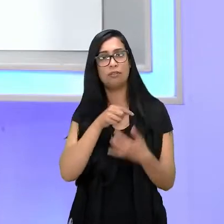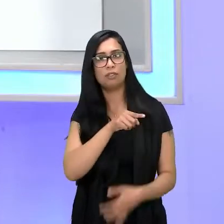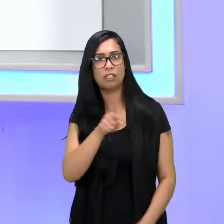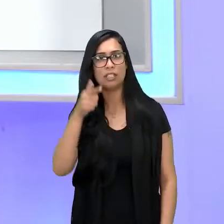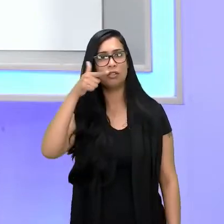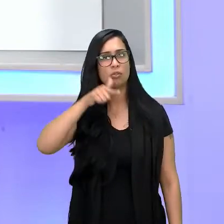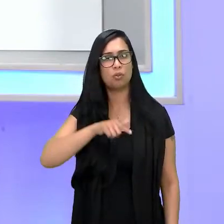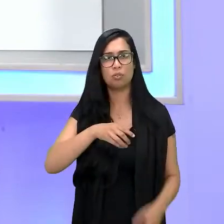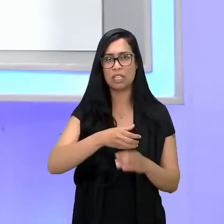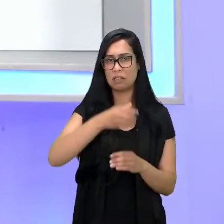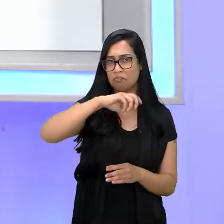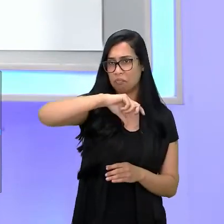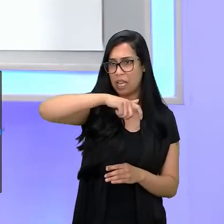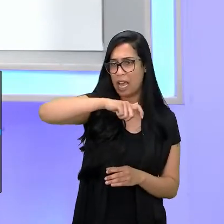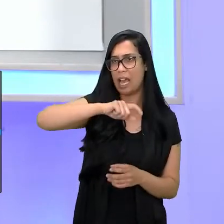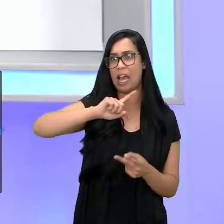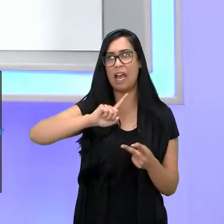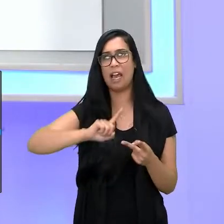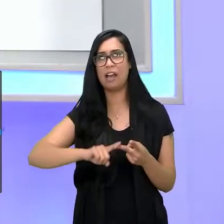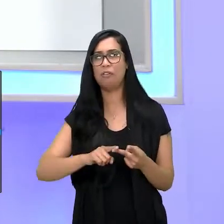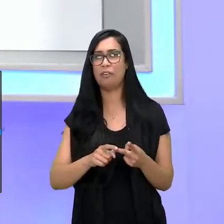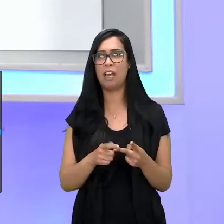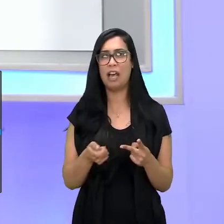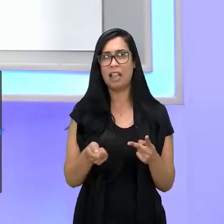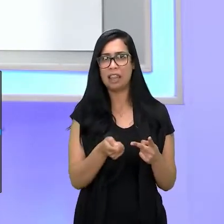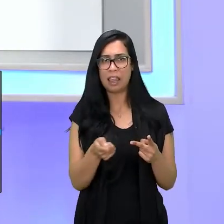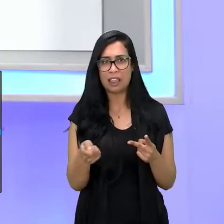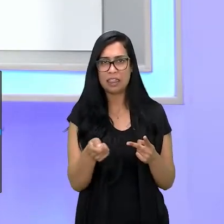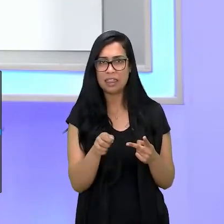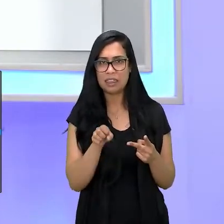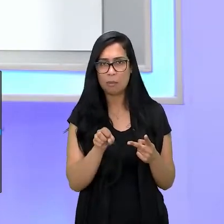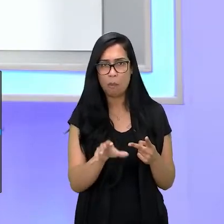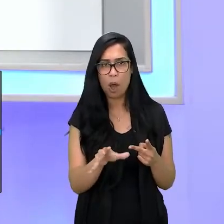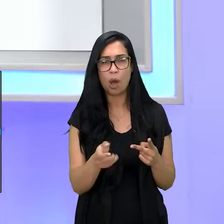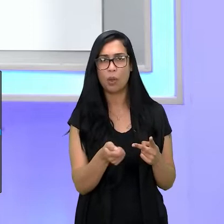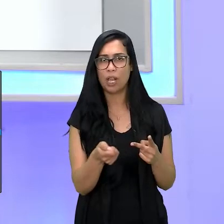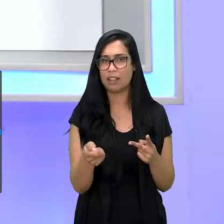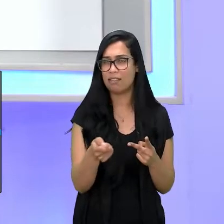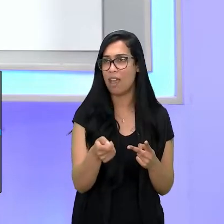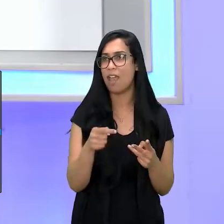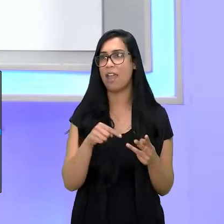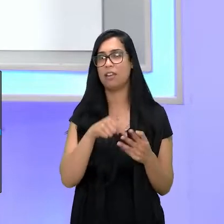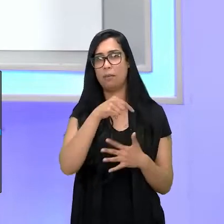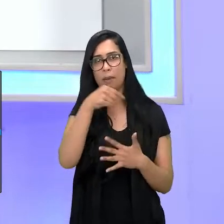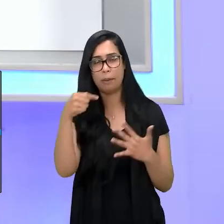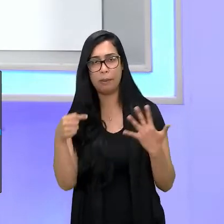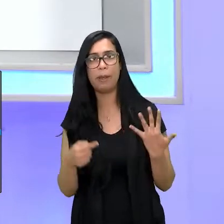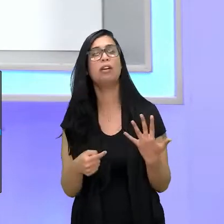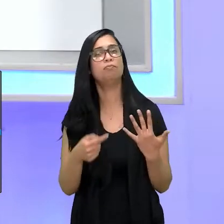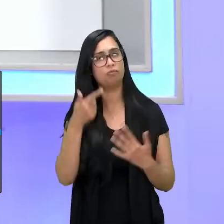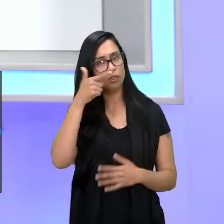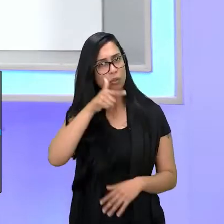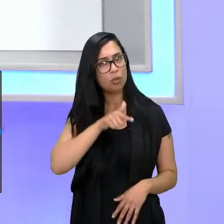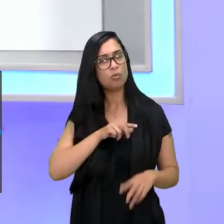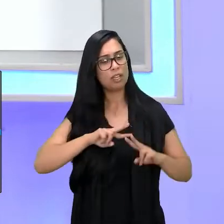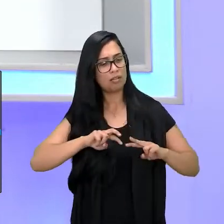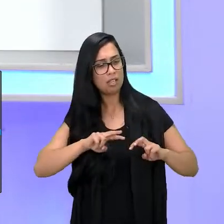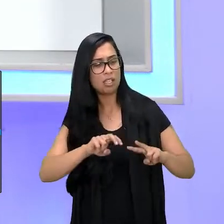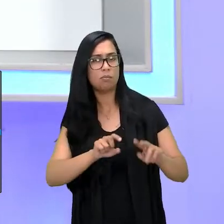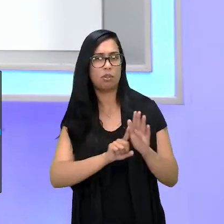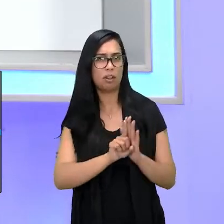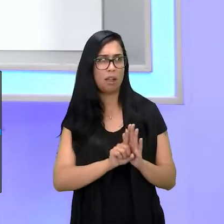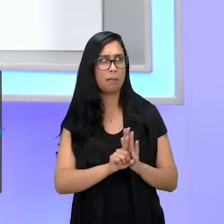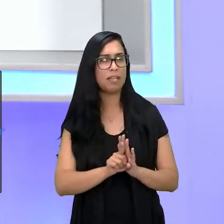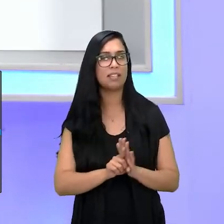garrafa PET, com água, com espelhos. Vocês podem fazer toda essa investigação e esse registro no diário de bordo, e aí o seu professor